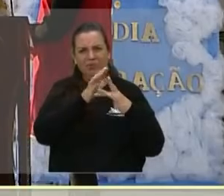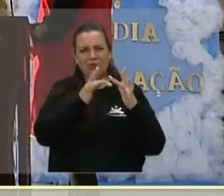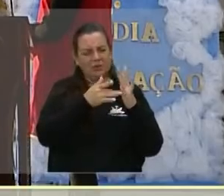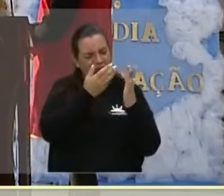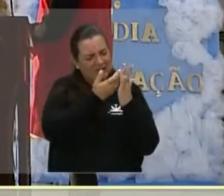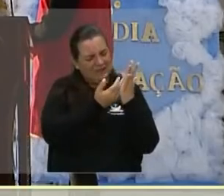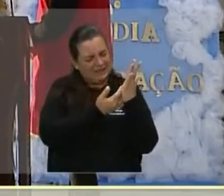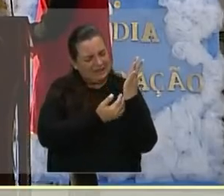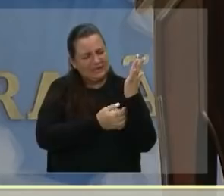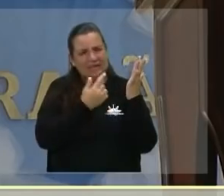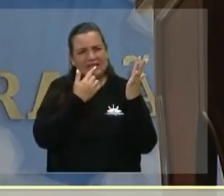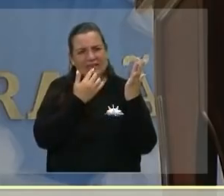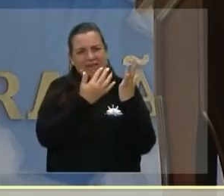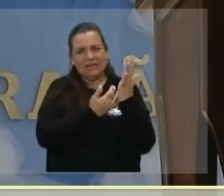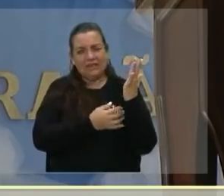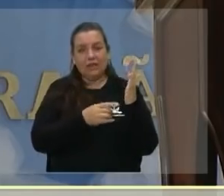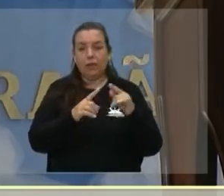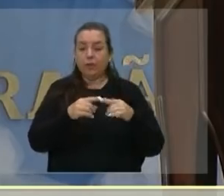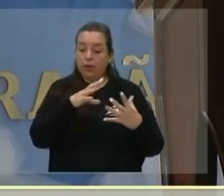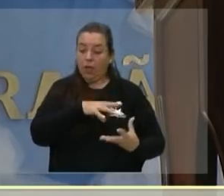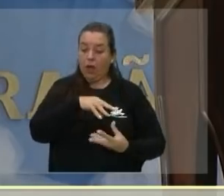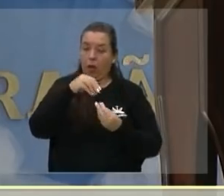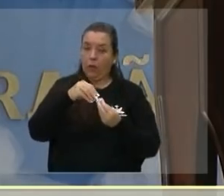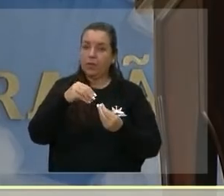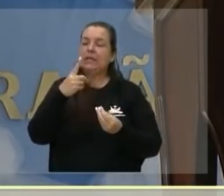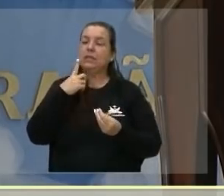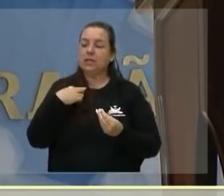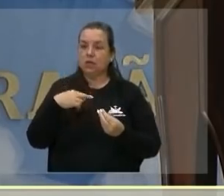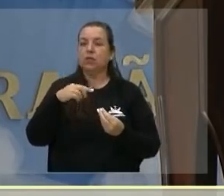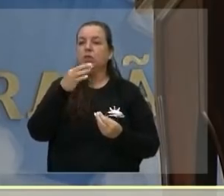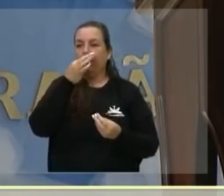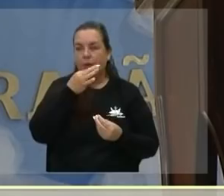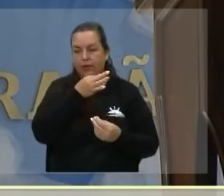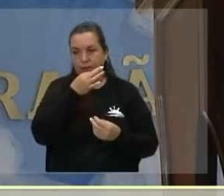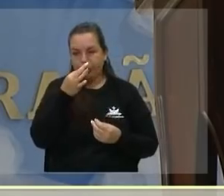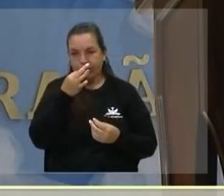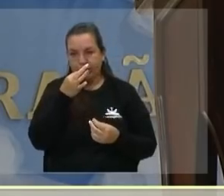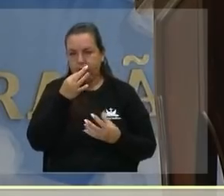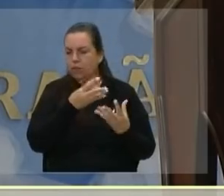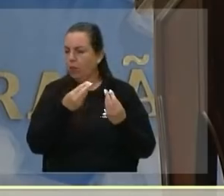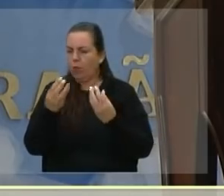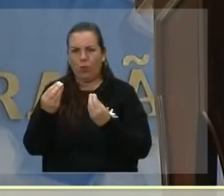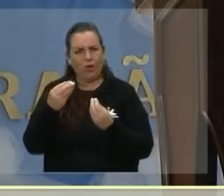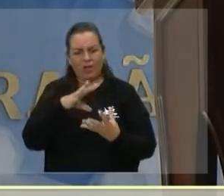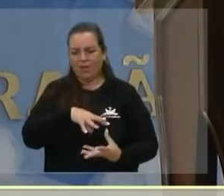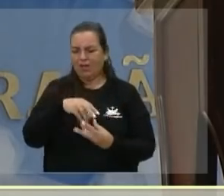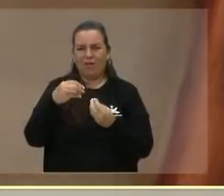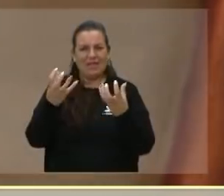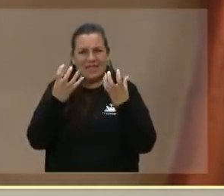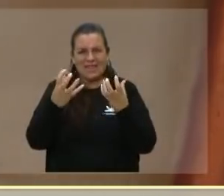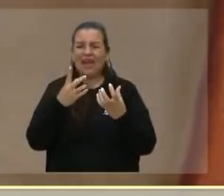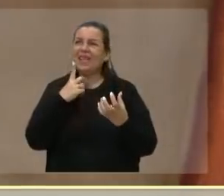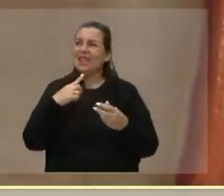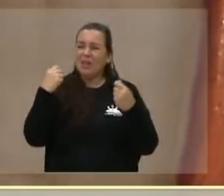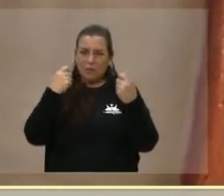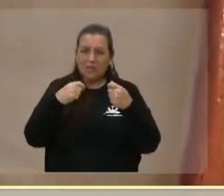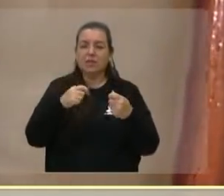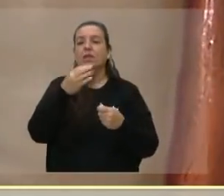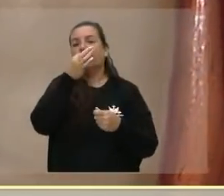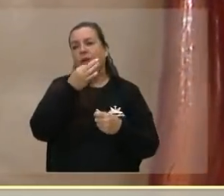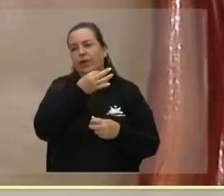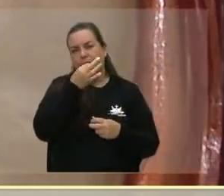por tantas almas que desejam eucaristia o coração do cristo intercede